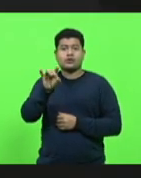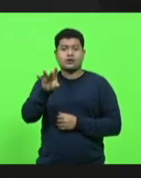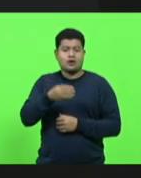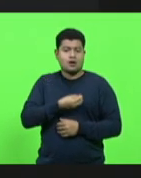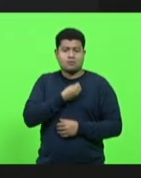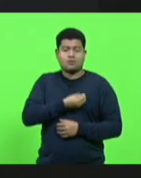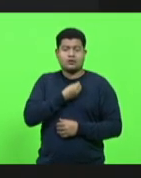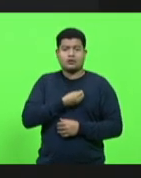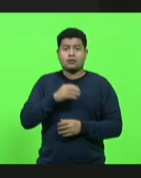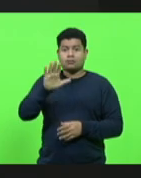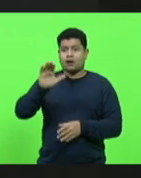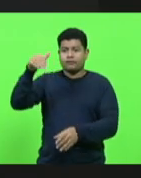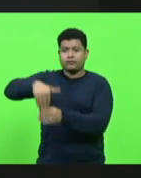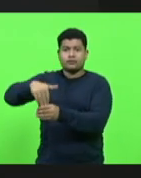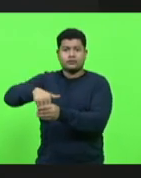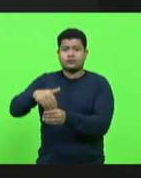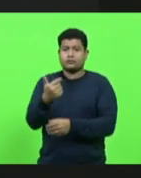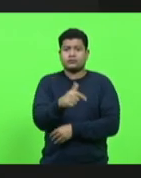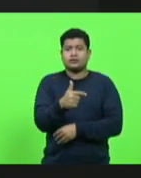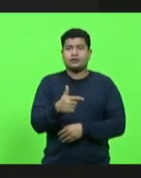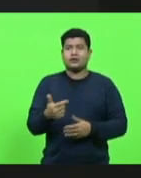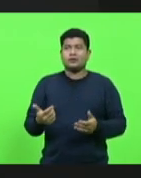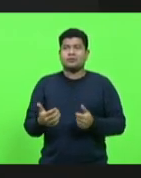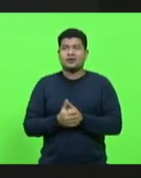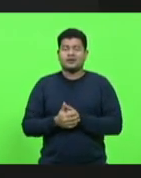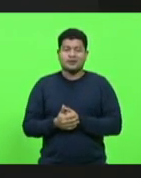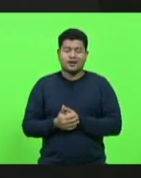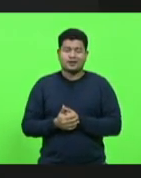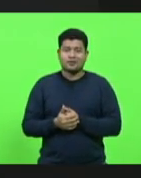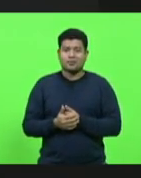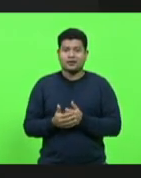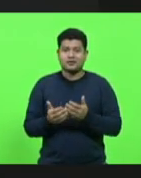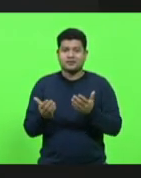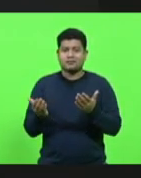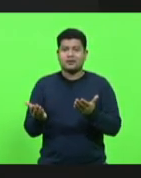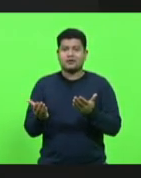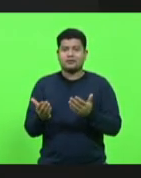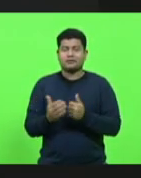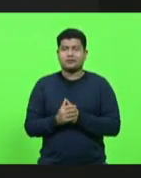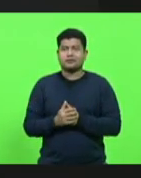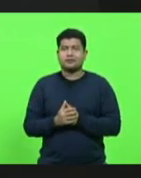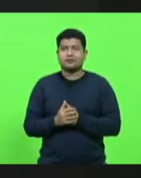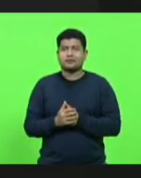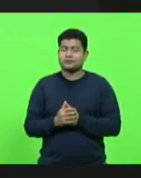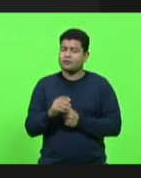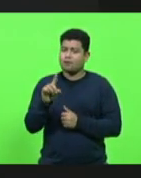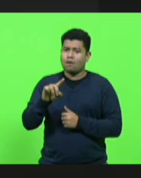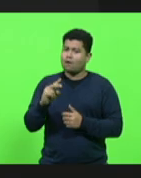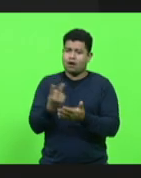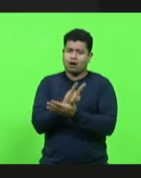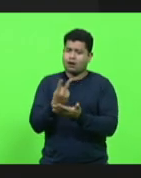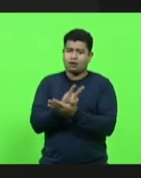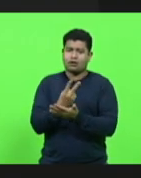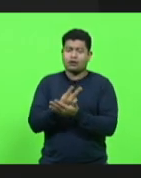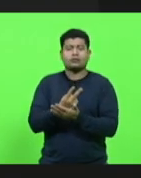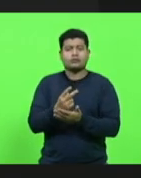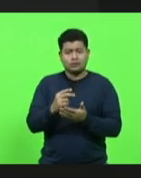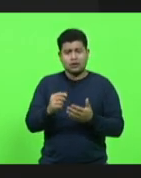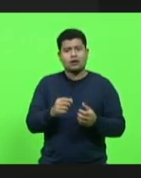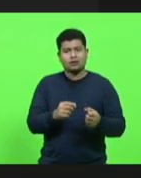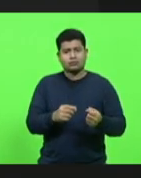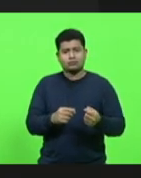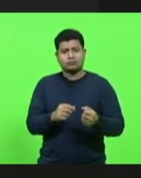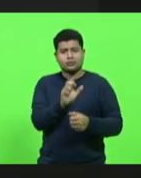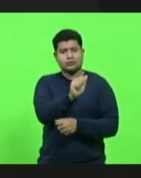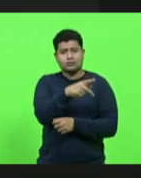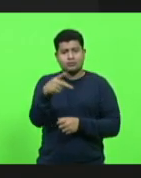não de votação. Não, presidente, é isso aí que eu estou querendo falar para o senhor e é esse o equívoco. A presença